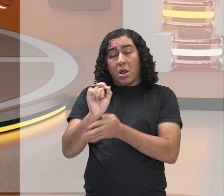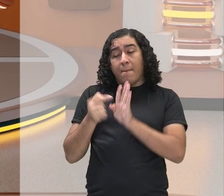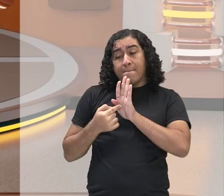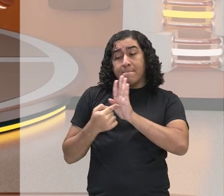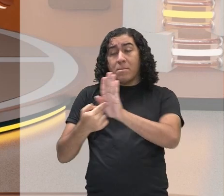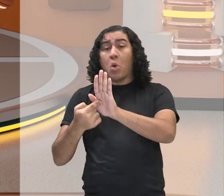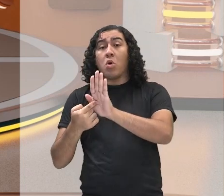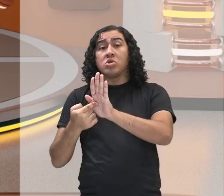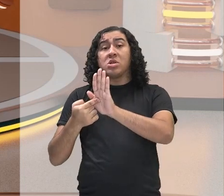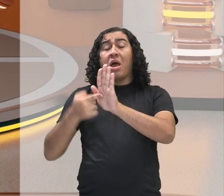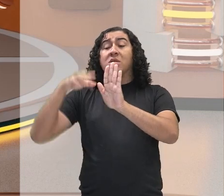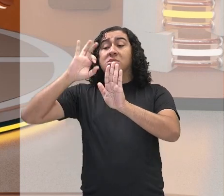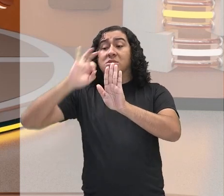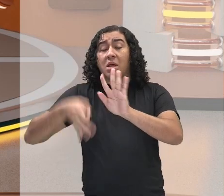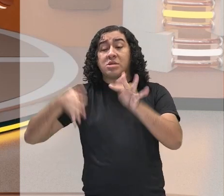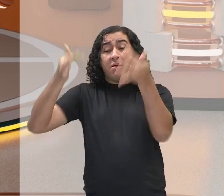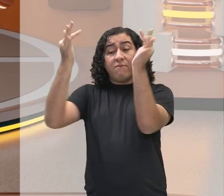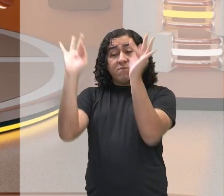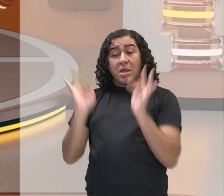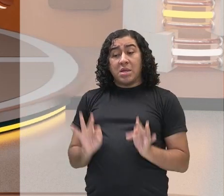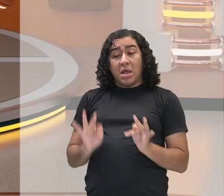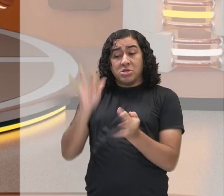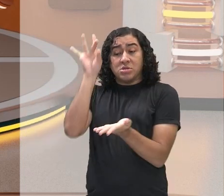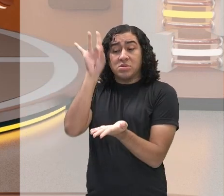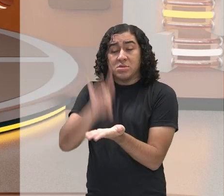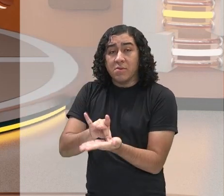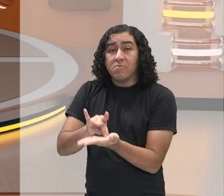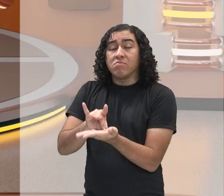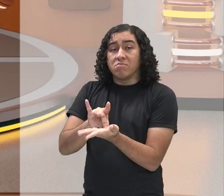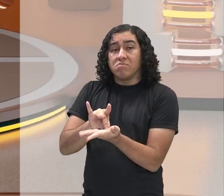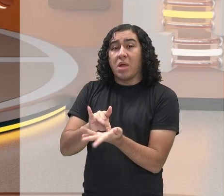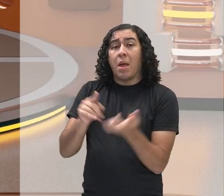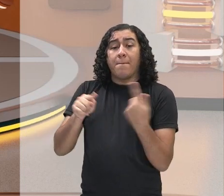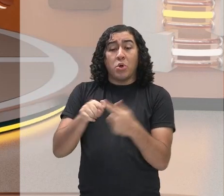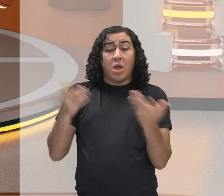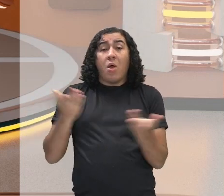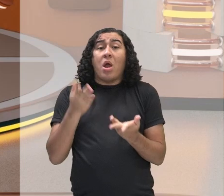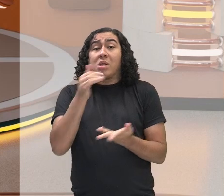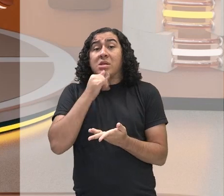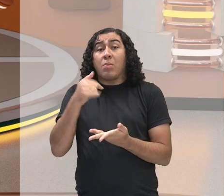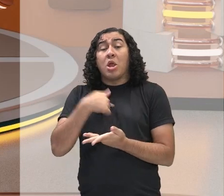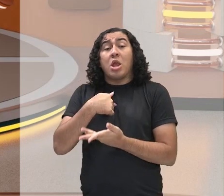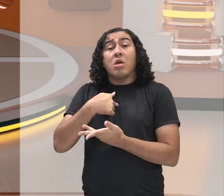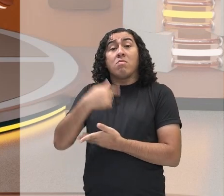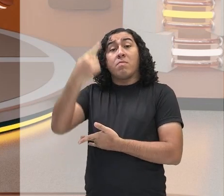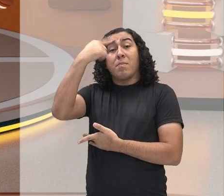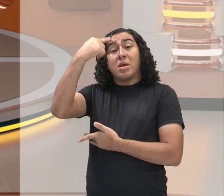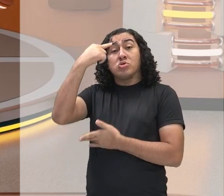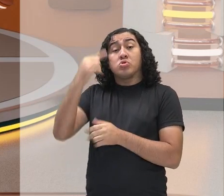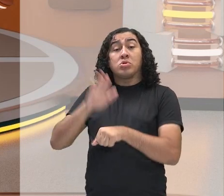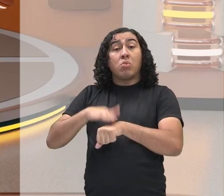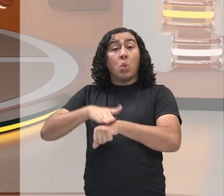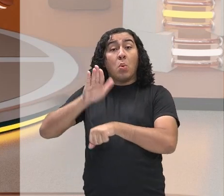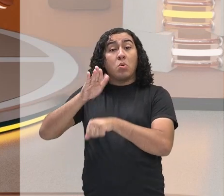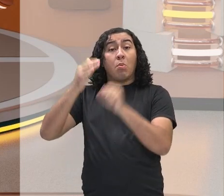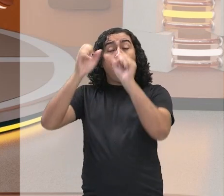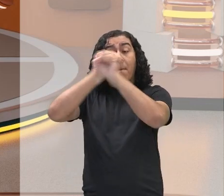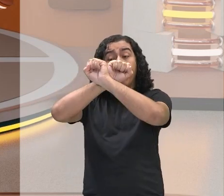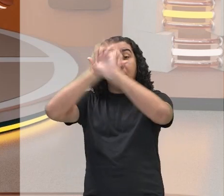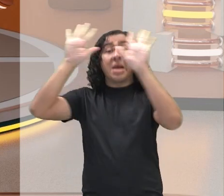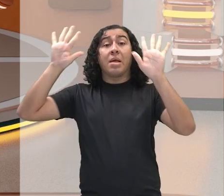a felicidade para a humanidade. Era essa a ideia, porque agora eu penso por mim mesmo, né? Eu sou o dono dessa